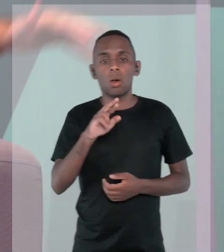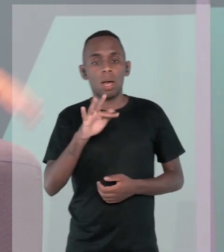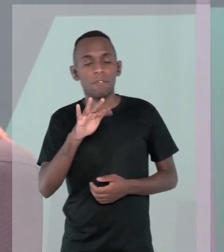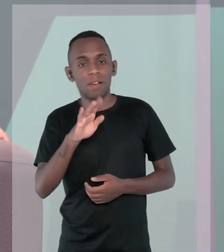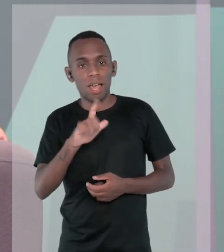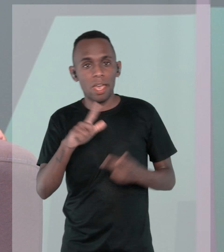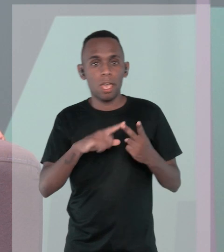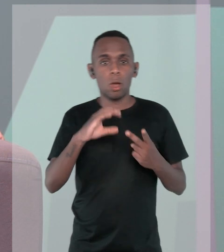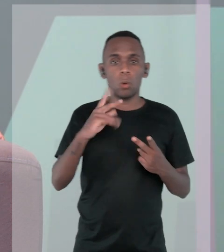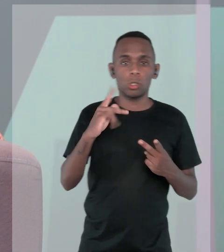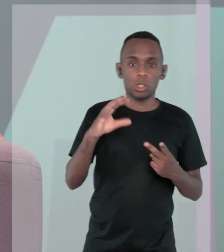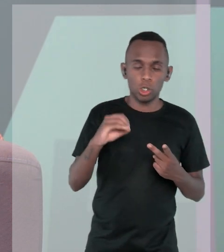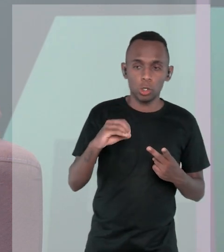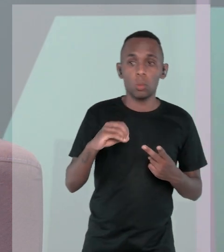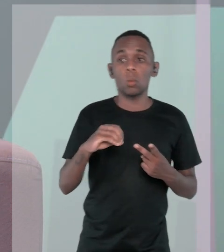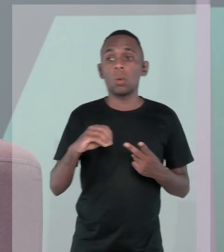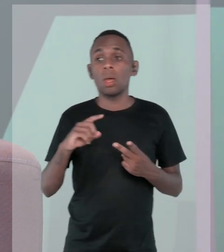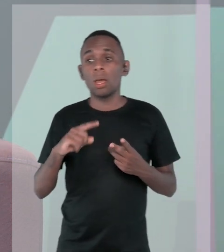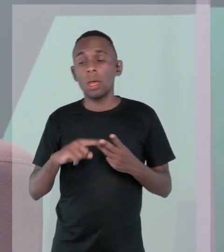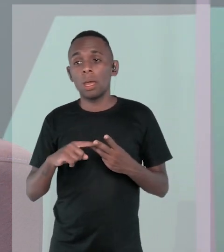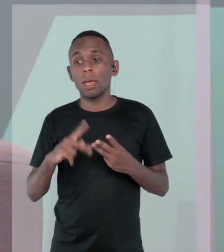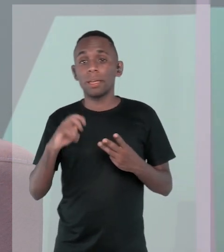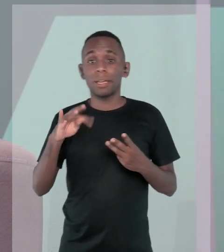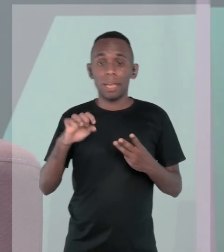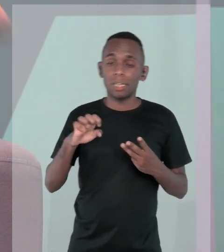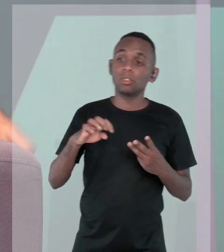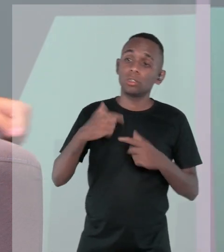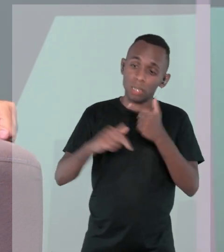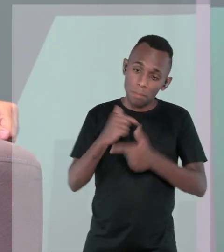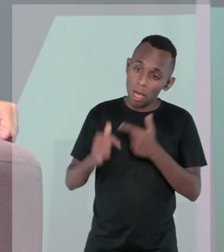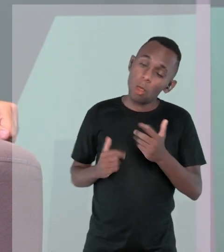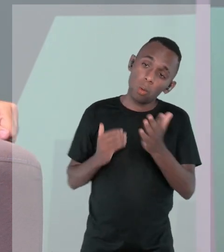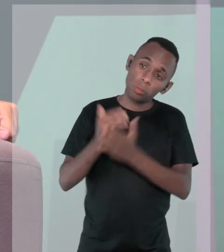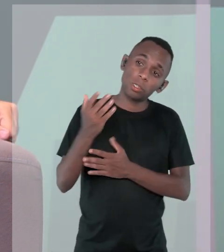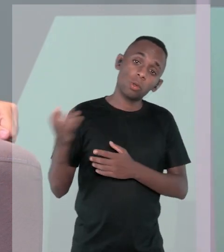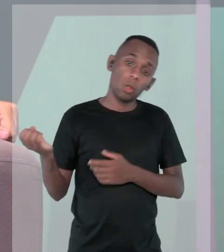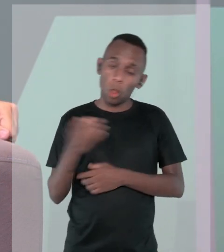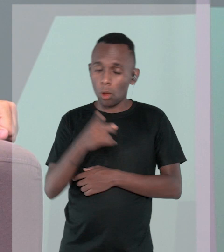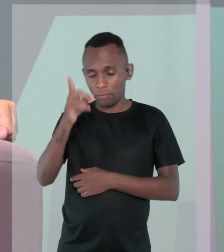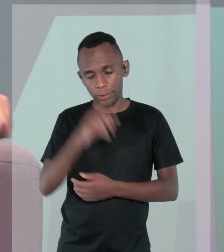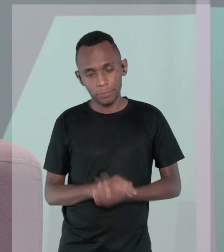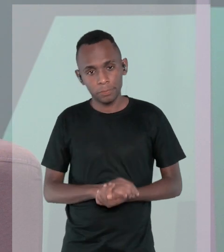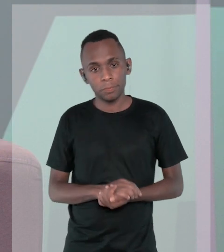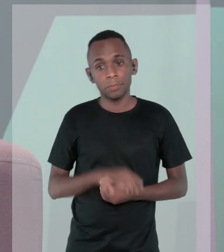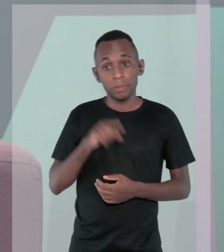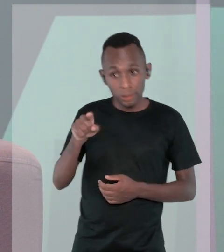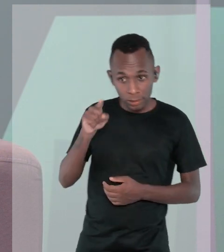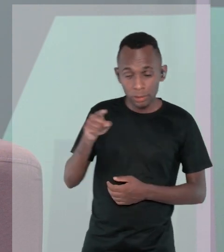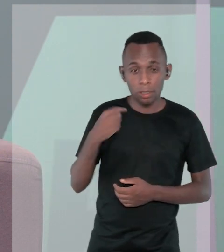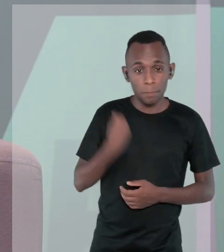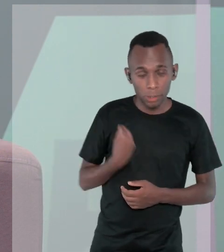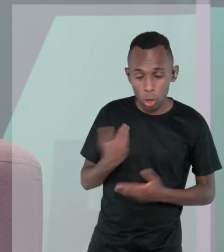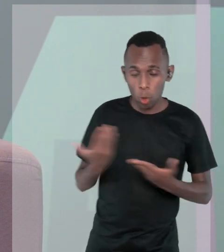o Chico, é a Cat que começou a trabalhar recentemente. A Cat está aqui,